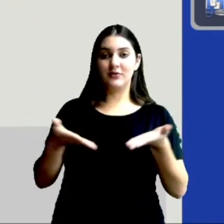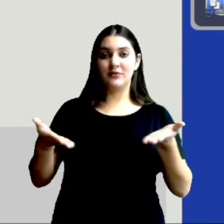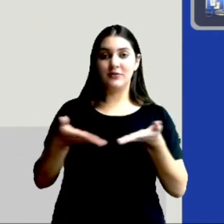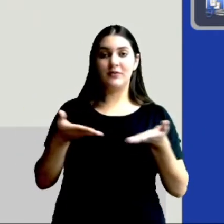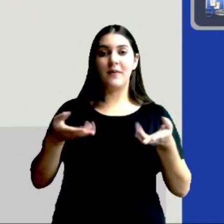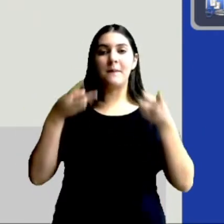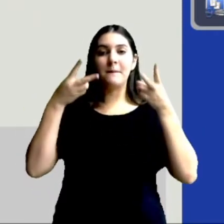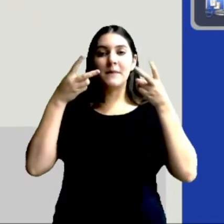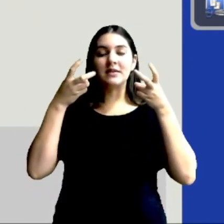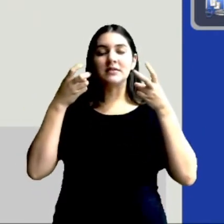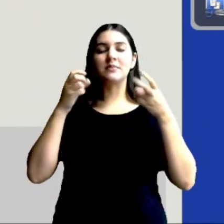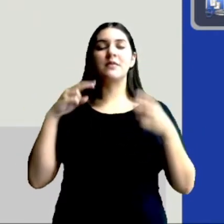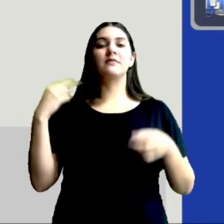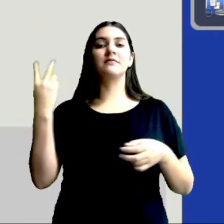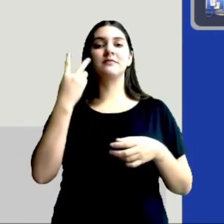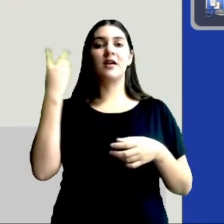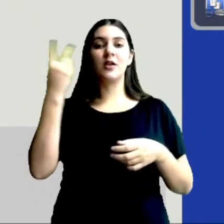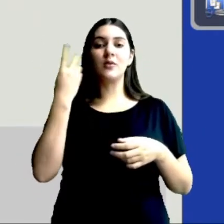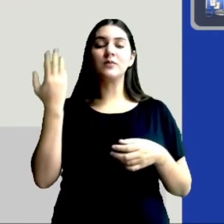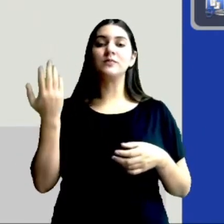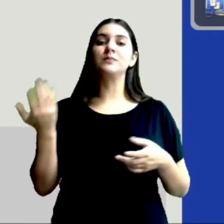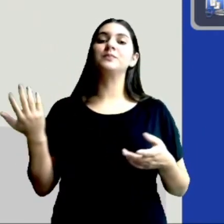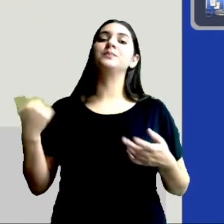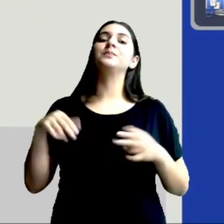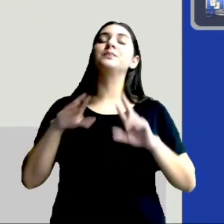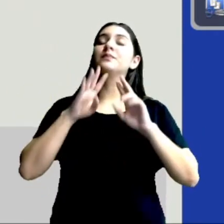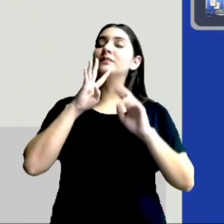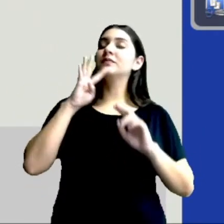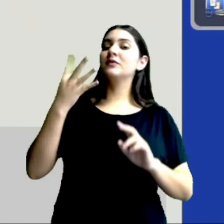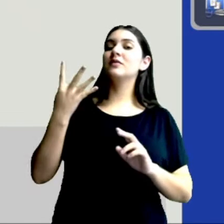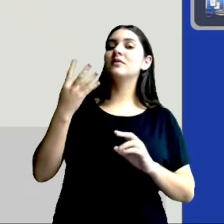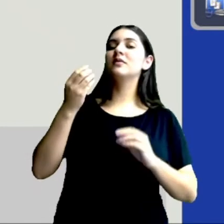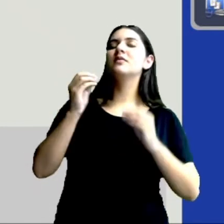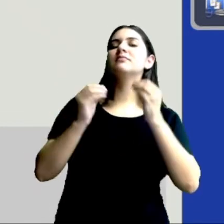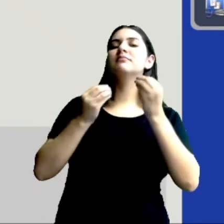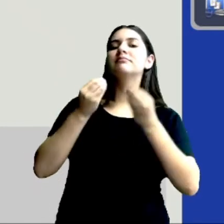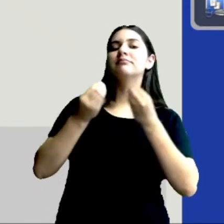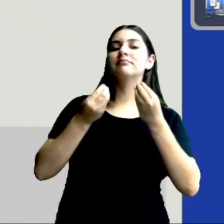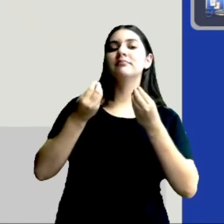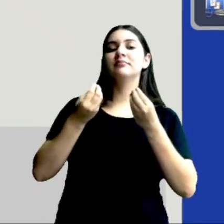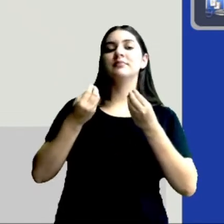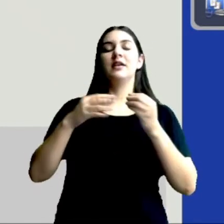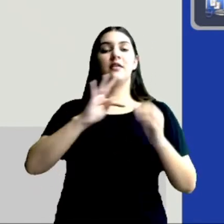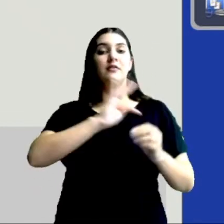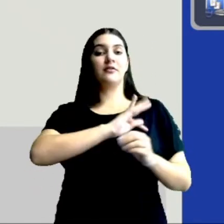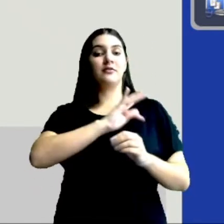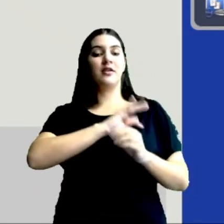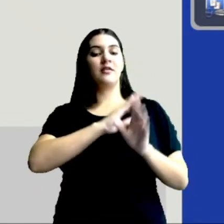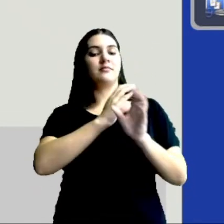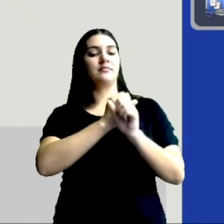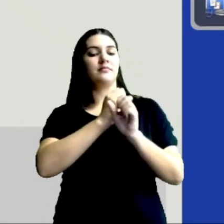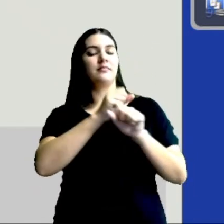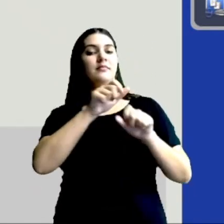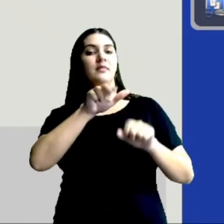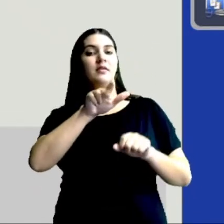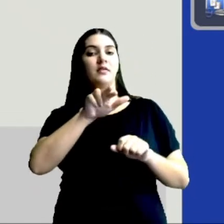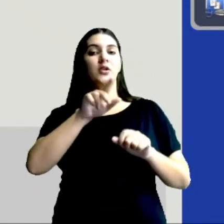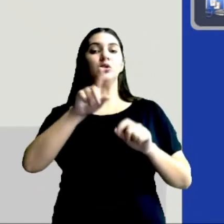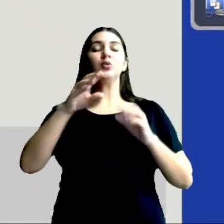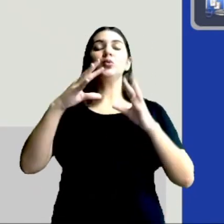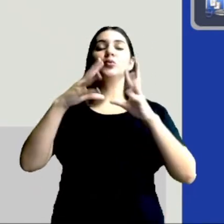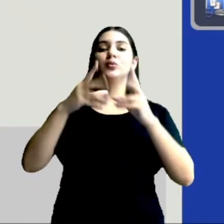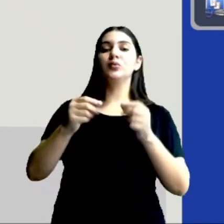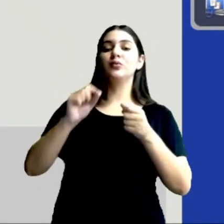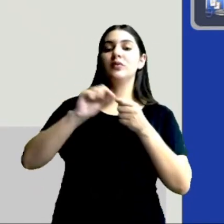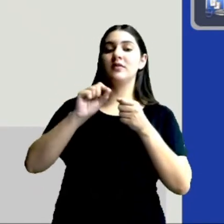descobrir valores desconhecidos usando as técnicas, as operações lá em igualdade, que é isso que a gente acabou de ver. Tudo que a gente fizer de um